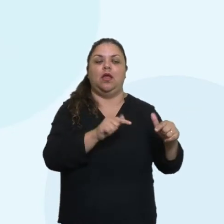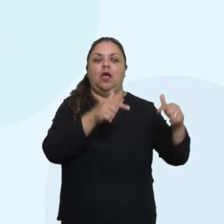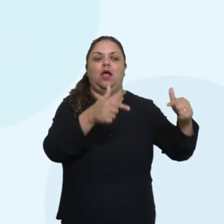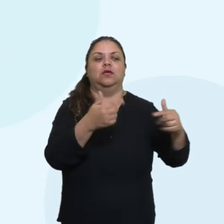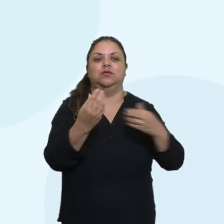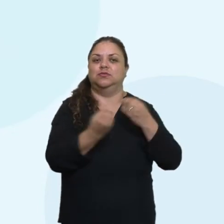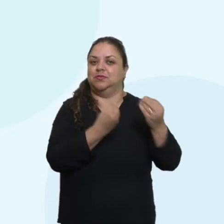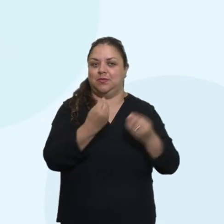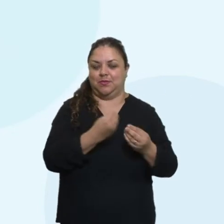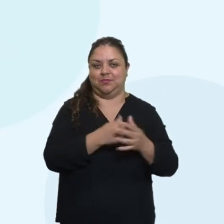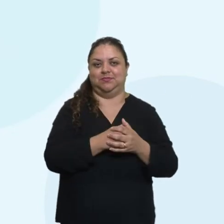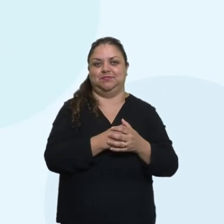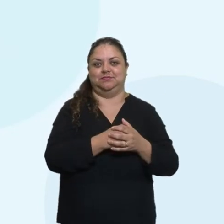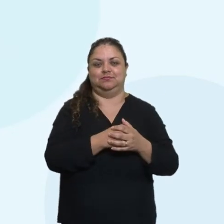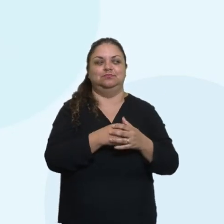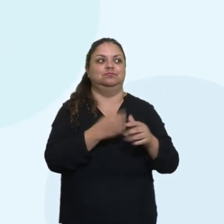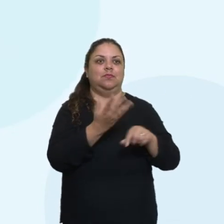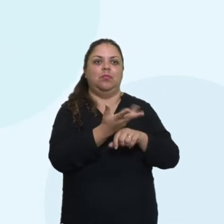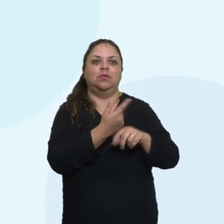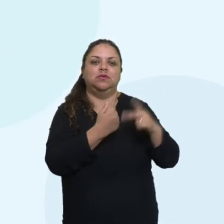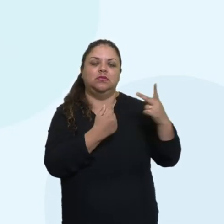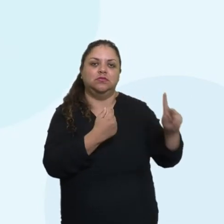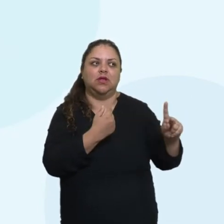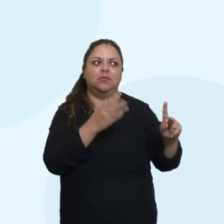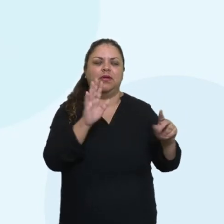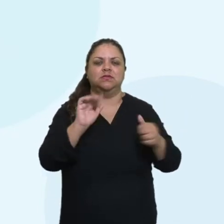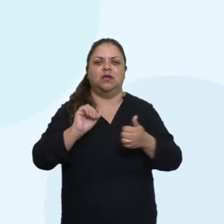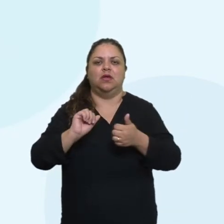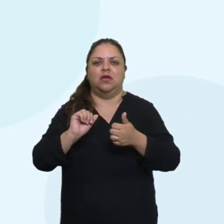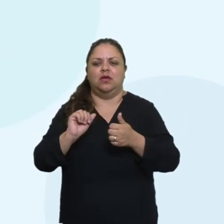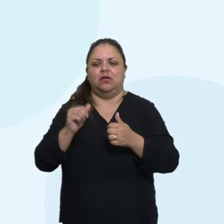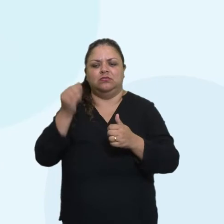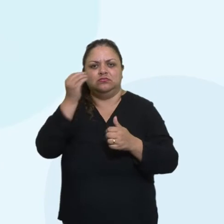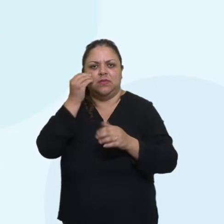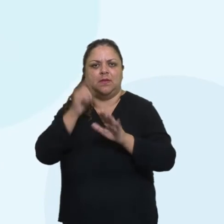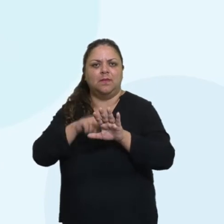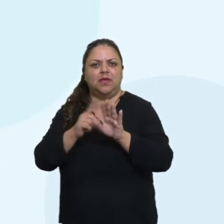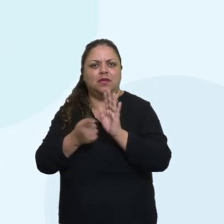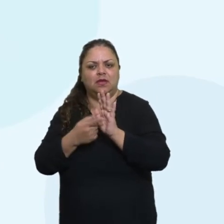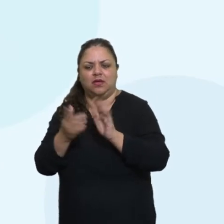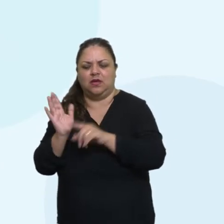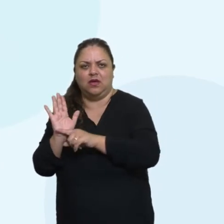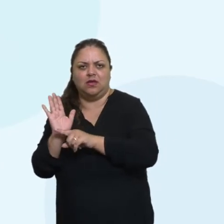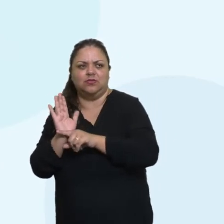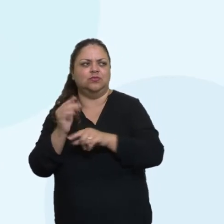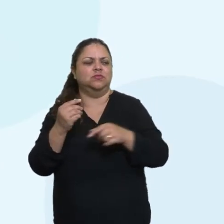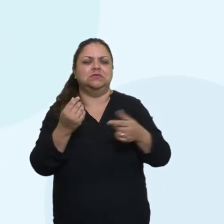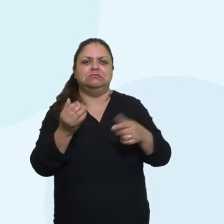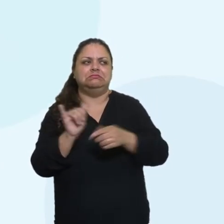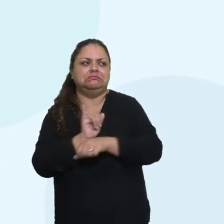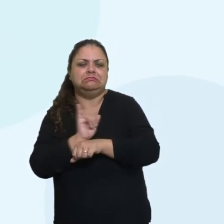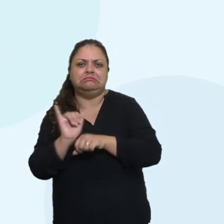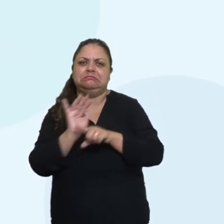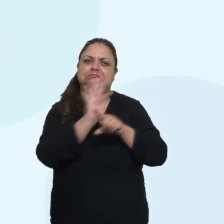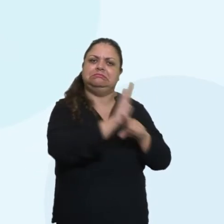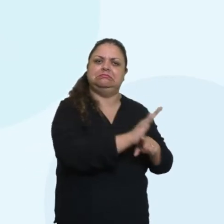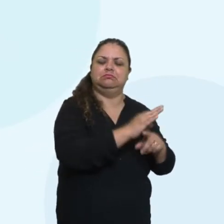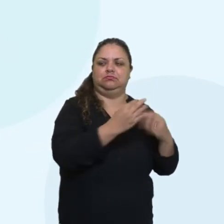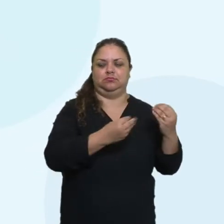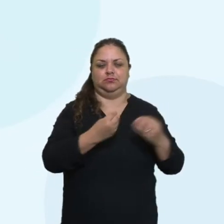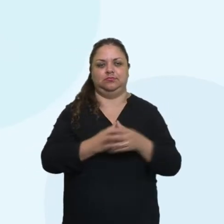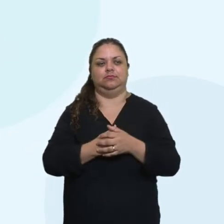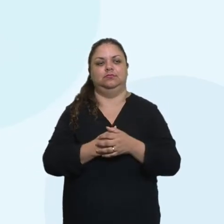quando a gente pensa na habilidade tem que pensar também qual é o melhor método para desenvolver um determinado conteúdo conteúdo Barro objeto de conhecimento